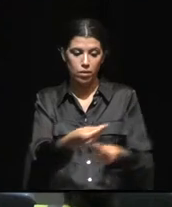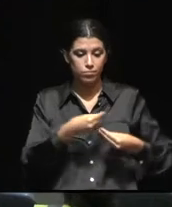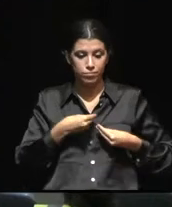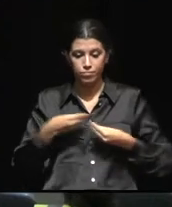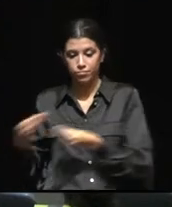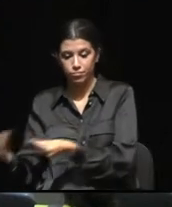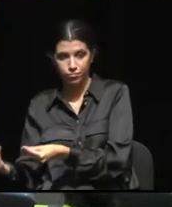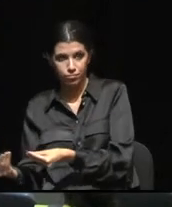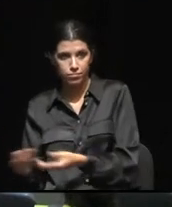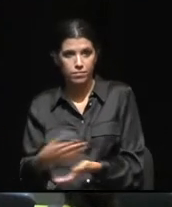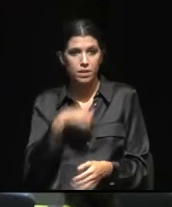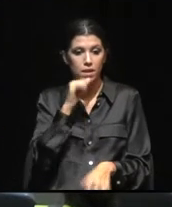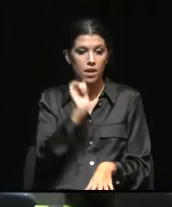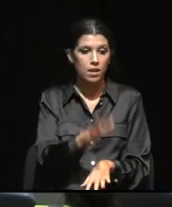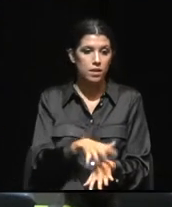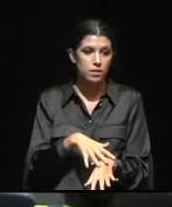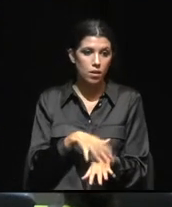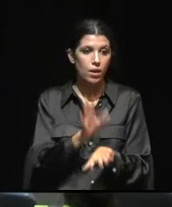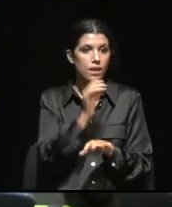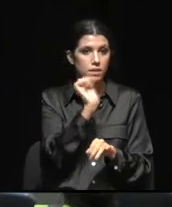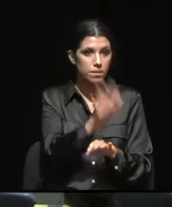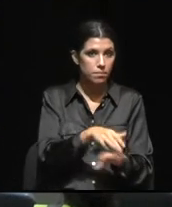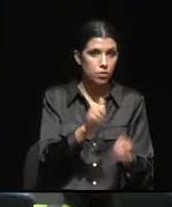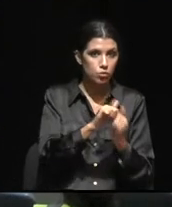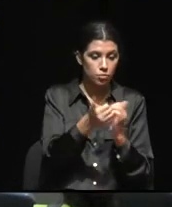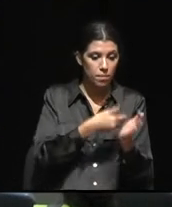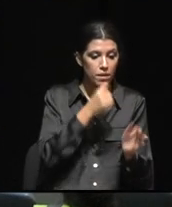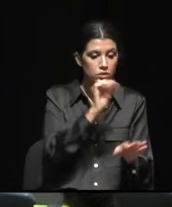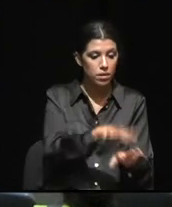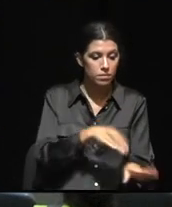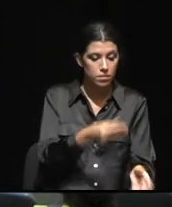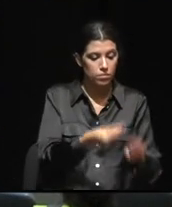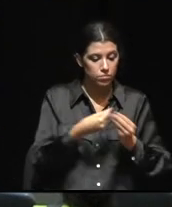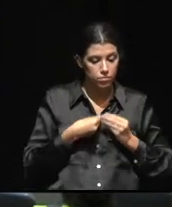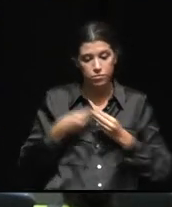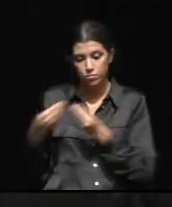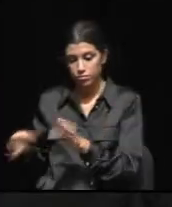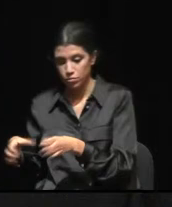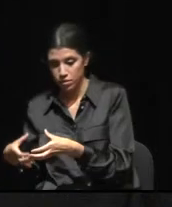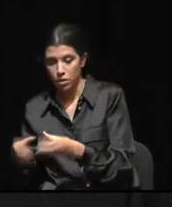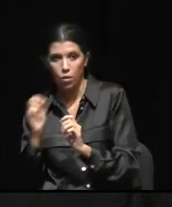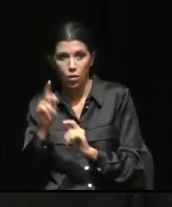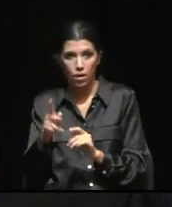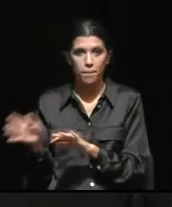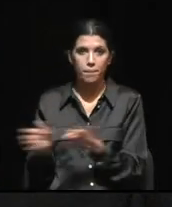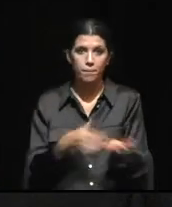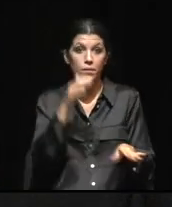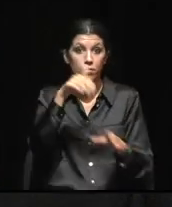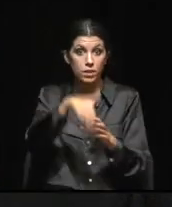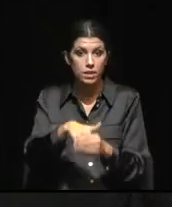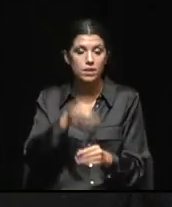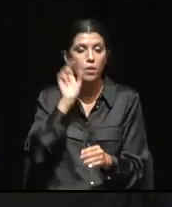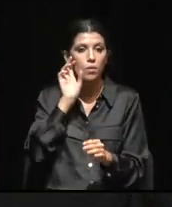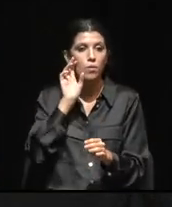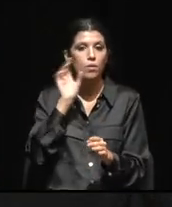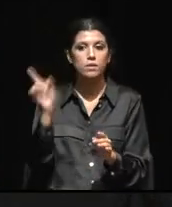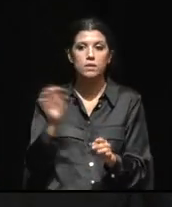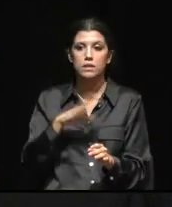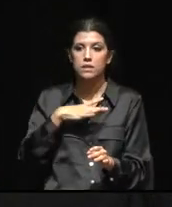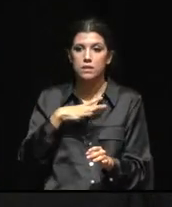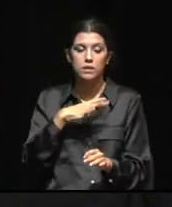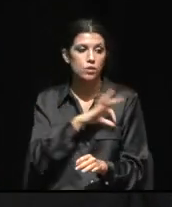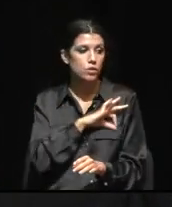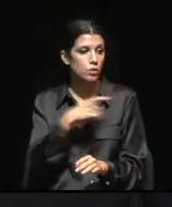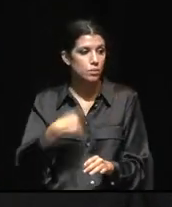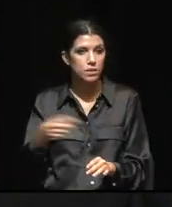comissão Assembleia envia para a comissão sim ok muito bem vamos passar à votação da recomenda Senhor